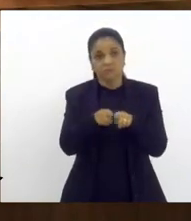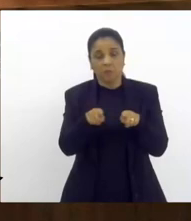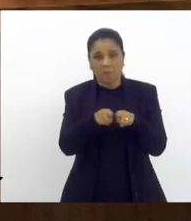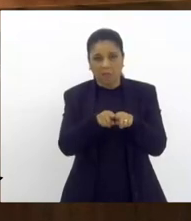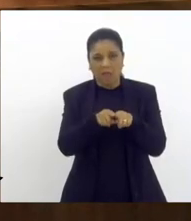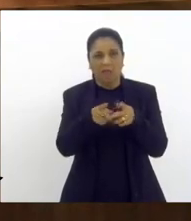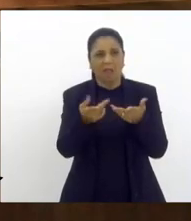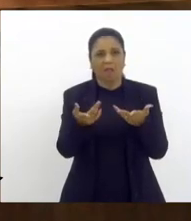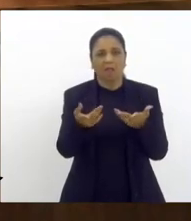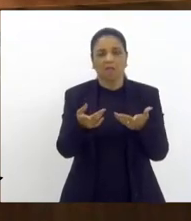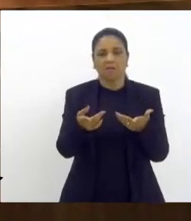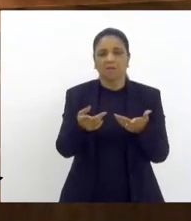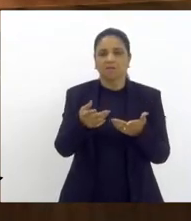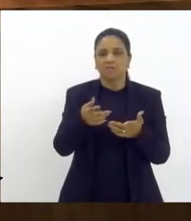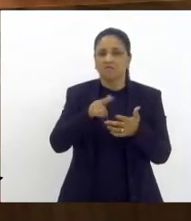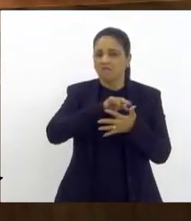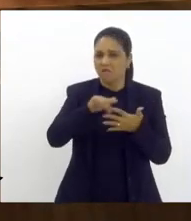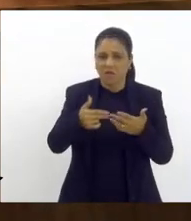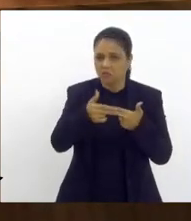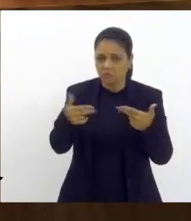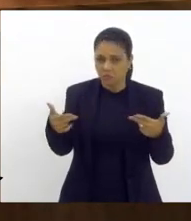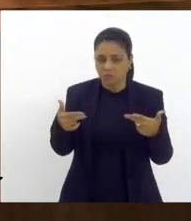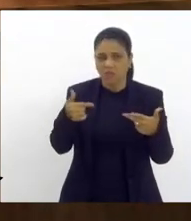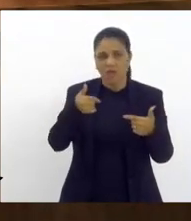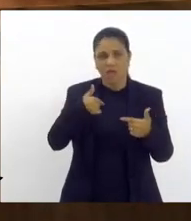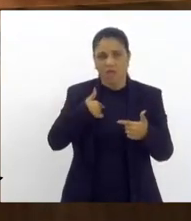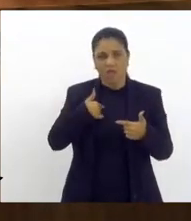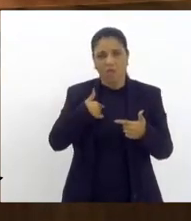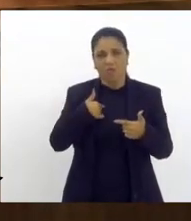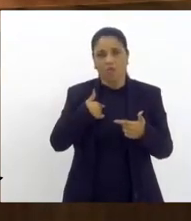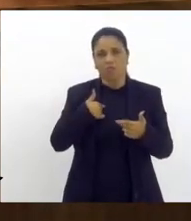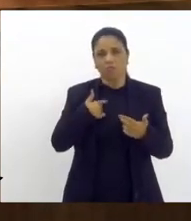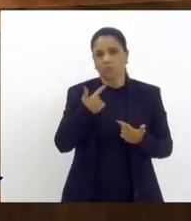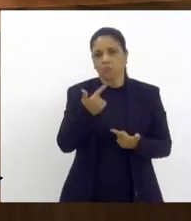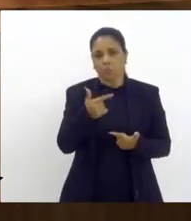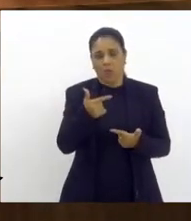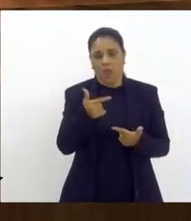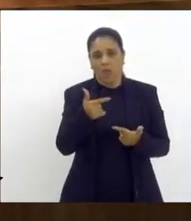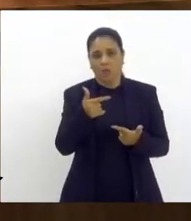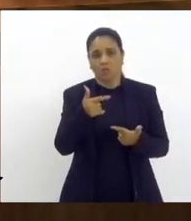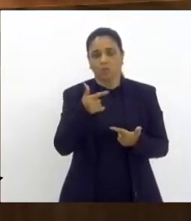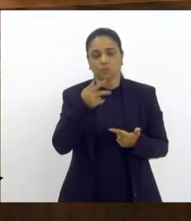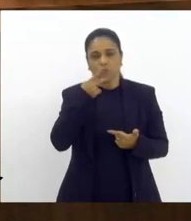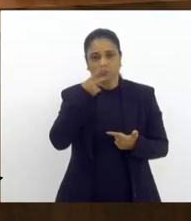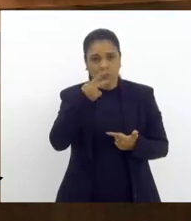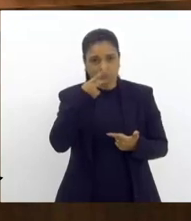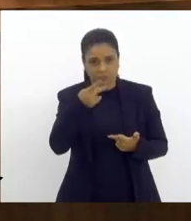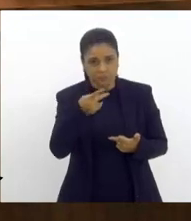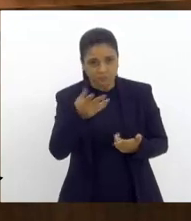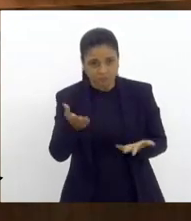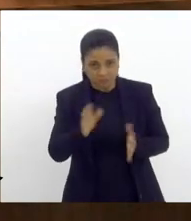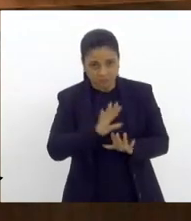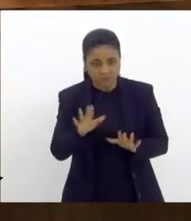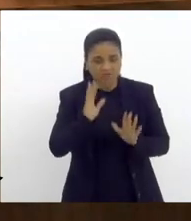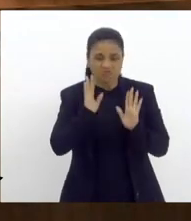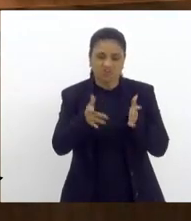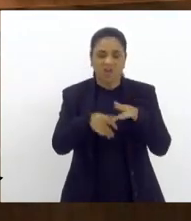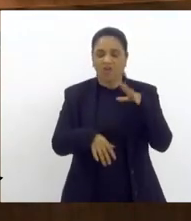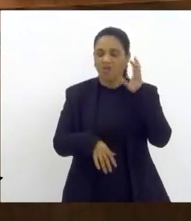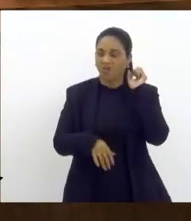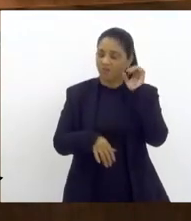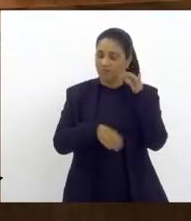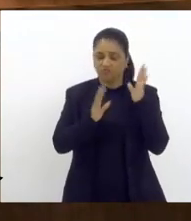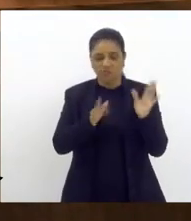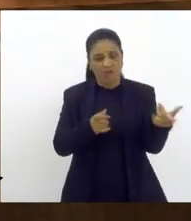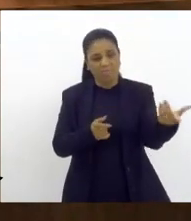casa ou coisas do tipo fala que eu não tenho envergadura mas considero isso porque são impropérios que já tô acostumada que vem